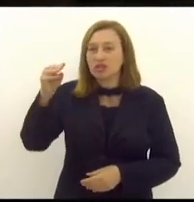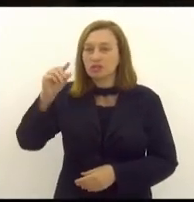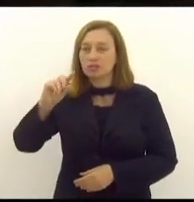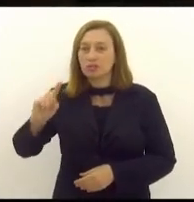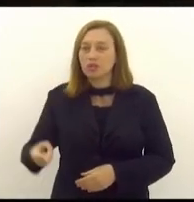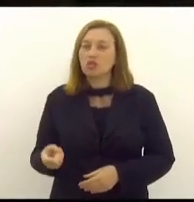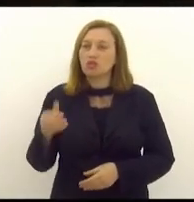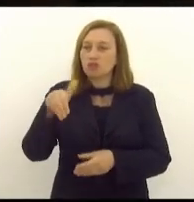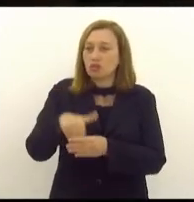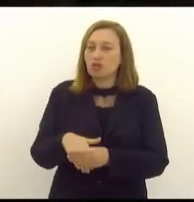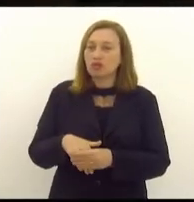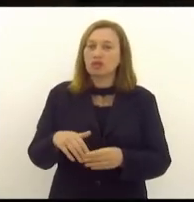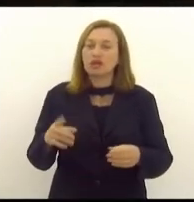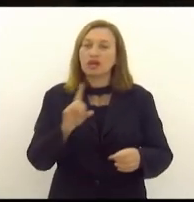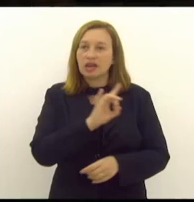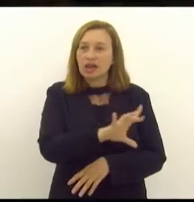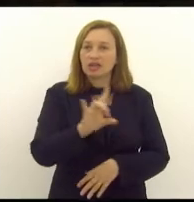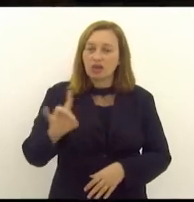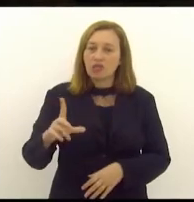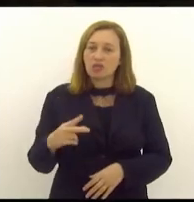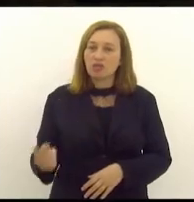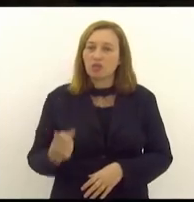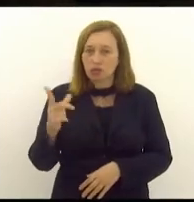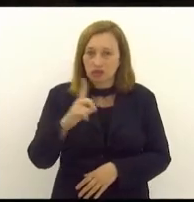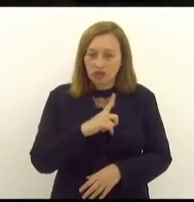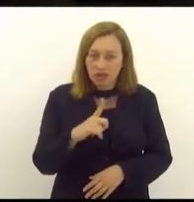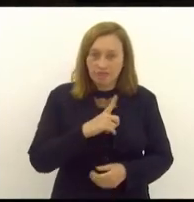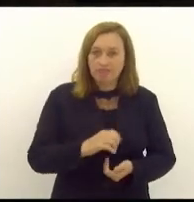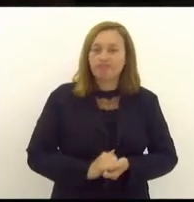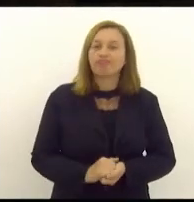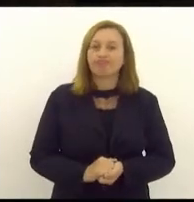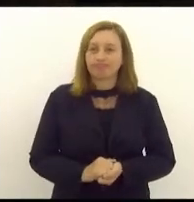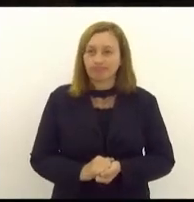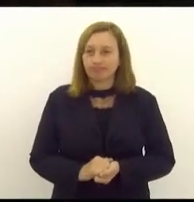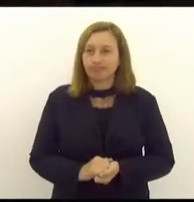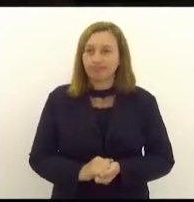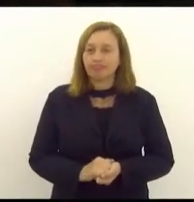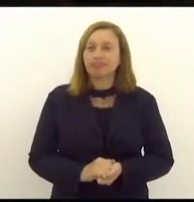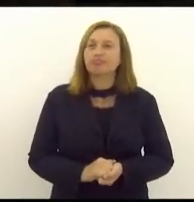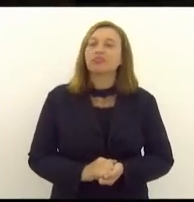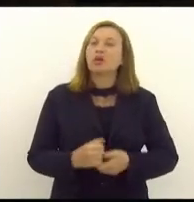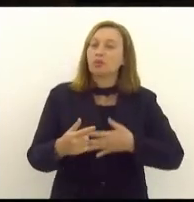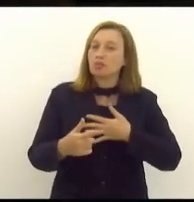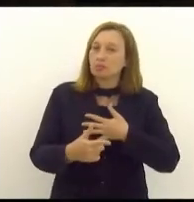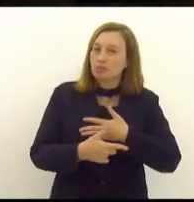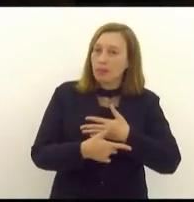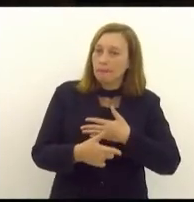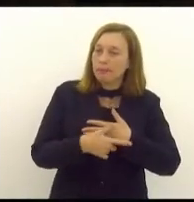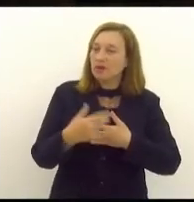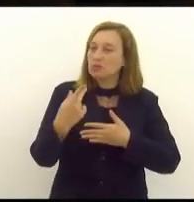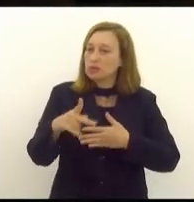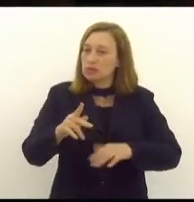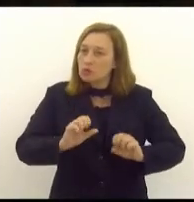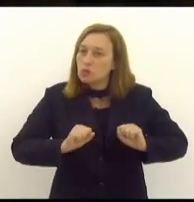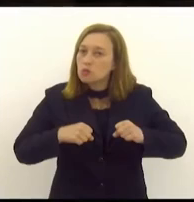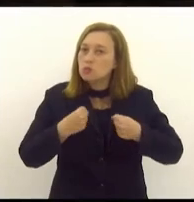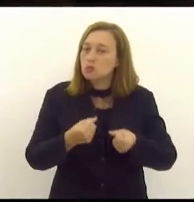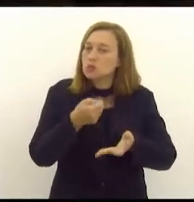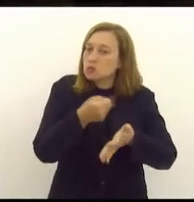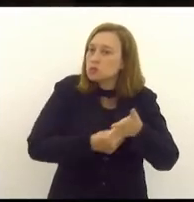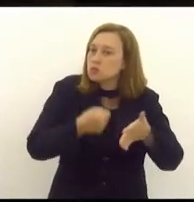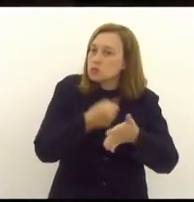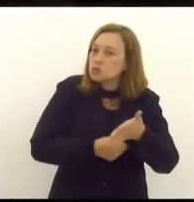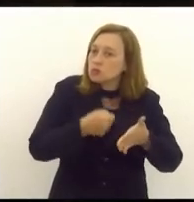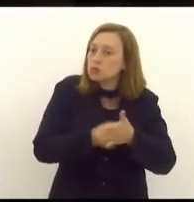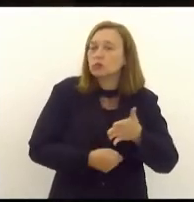cada um vale a pena um voto e cada um vale pelo seu trabalho pela sua persistência pela